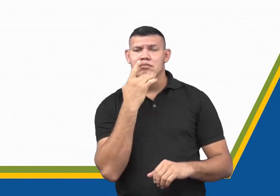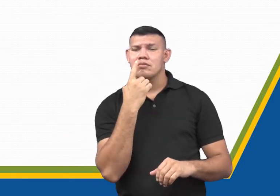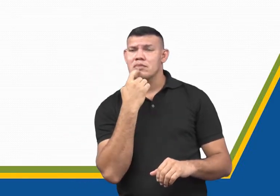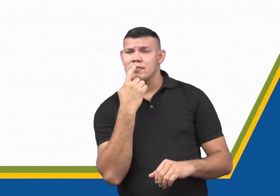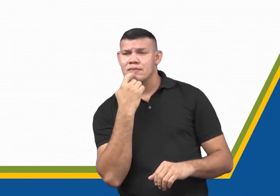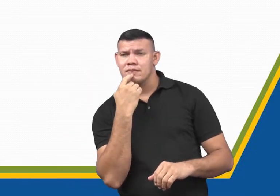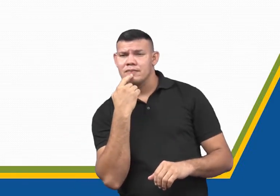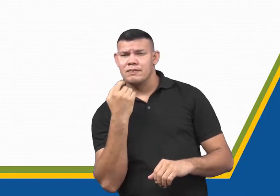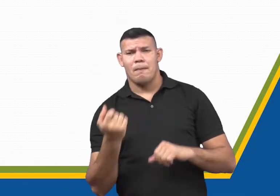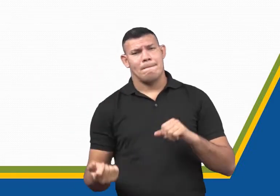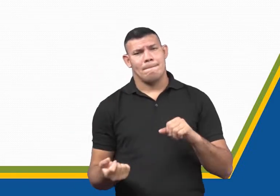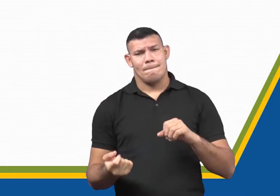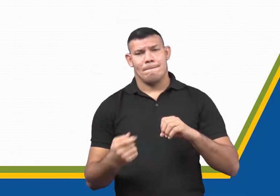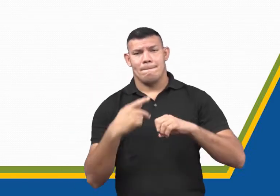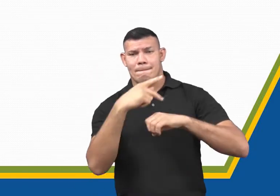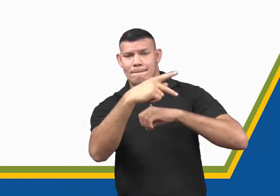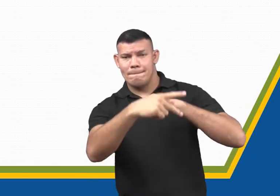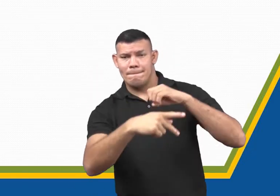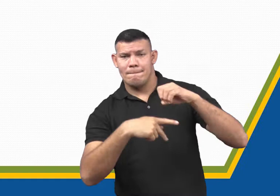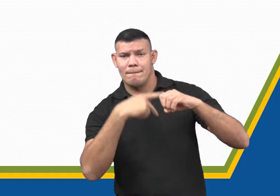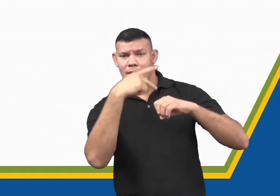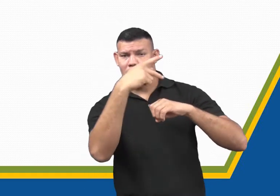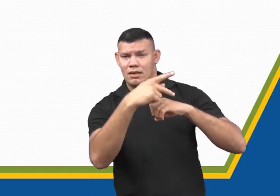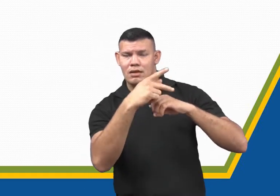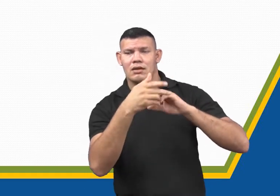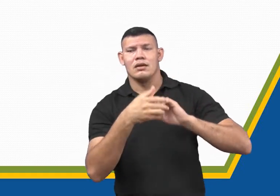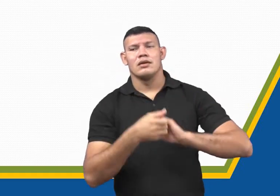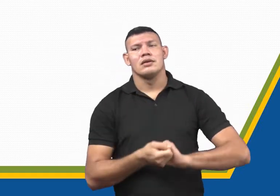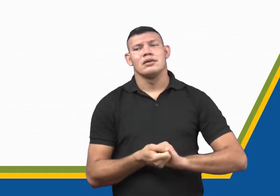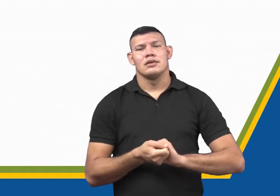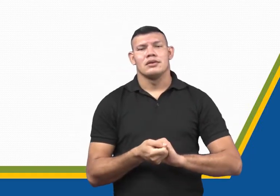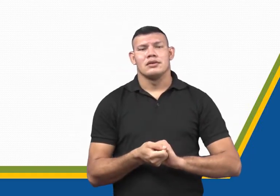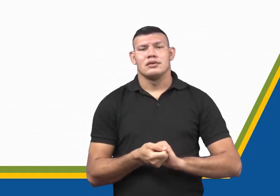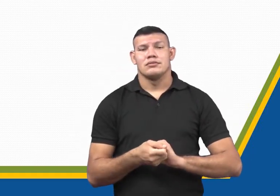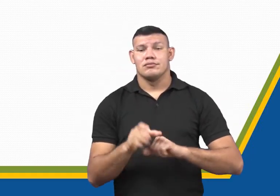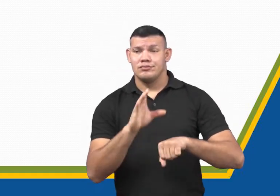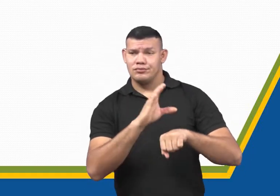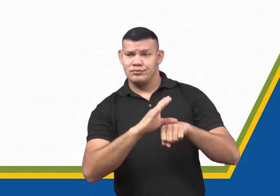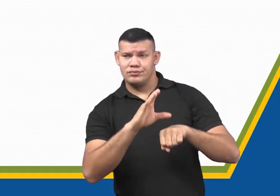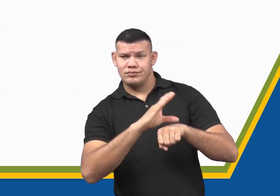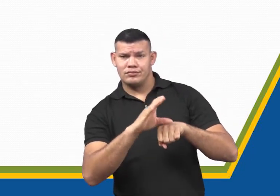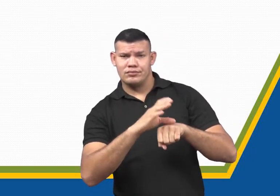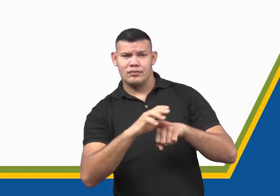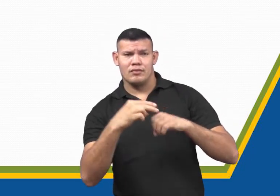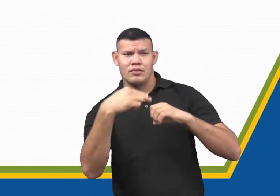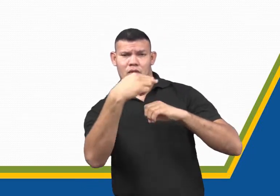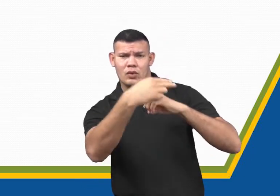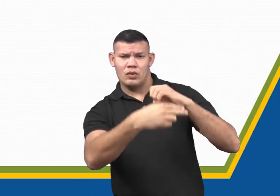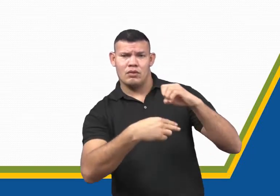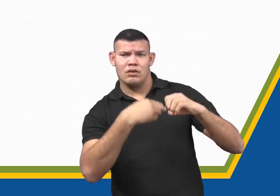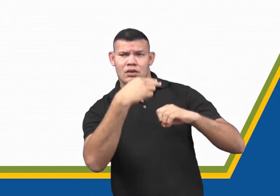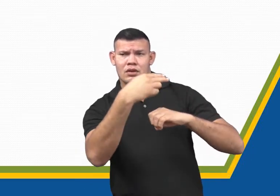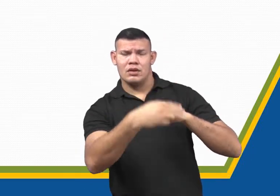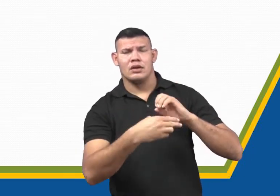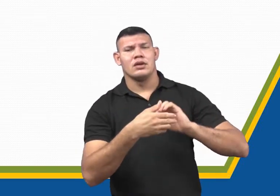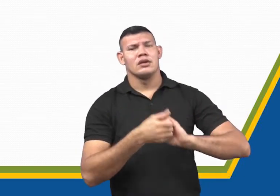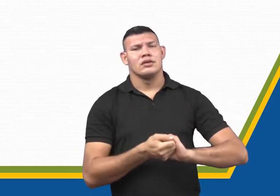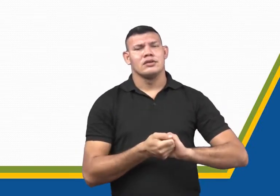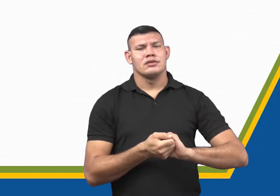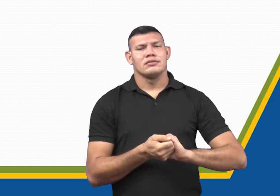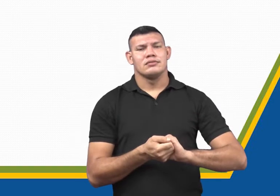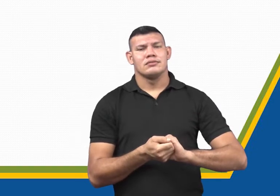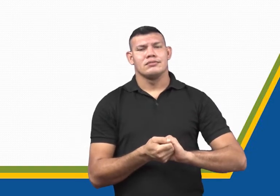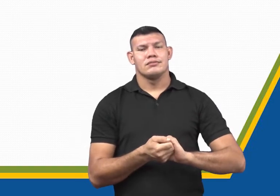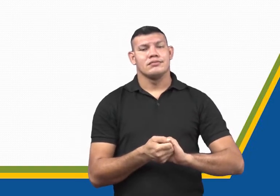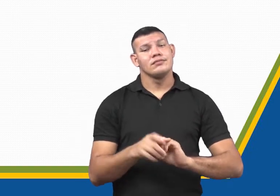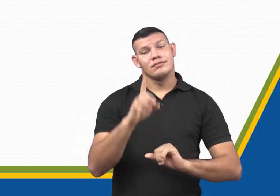os prótons no núcleo, com uma coloração acinzentada os nêutrons e ao redor na eletrosfera a gente tem os